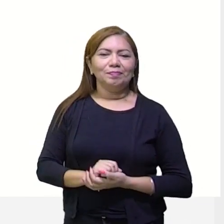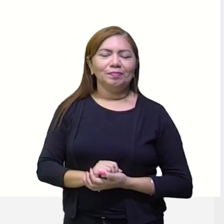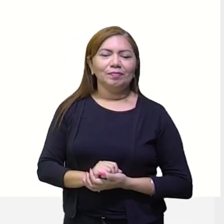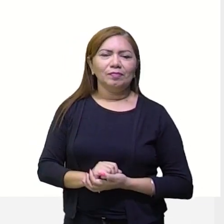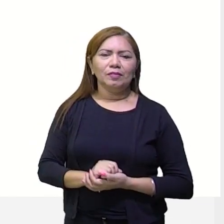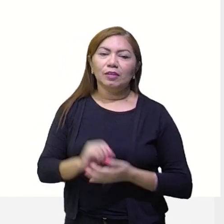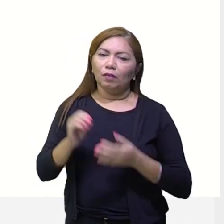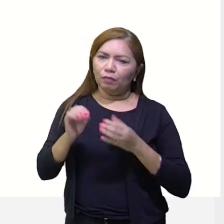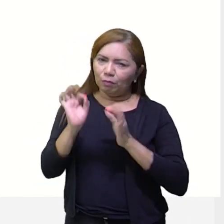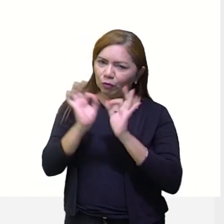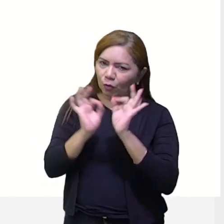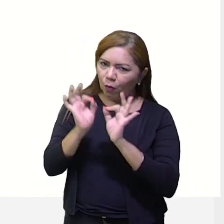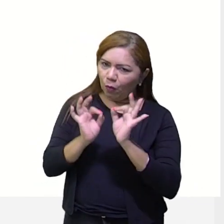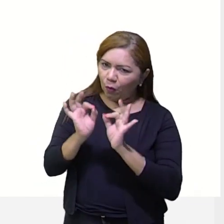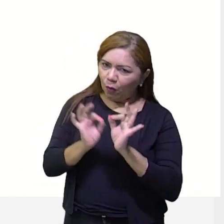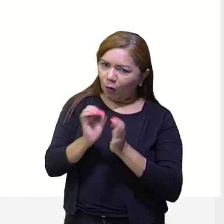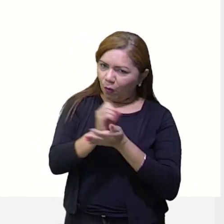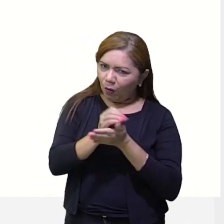que eu faço?